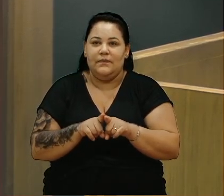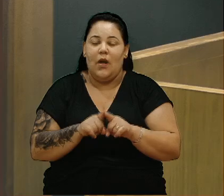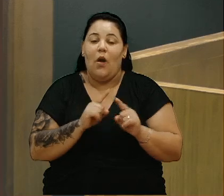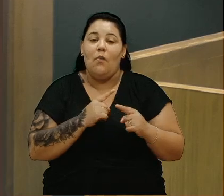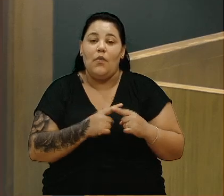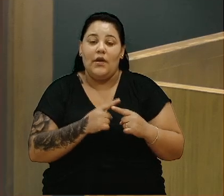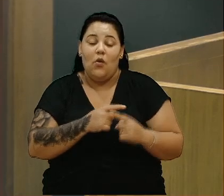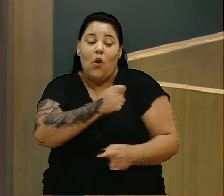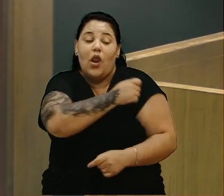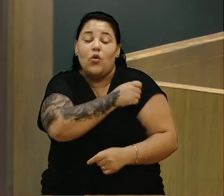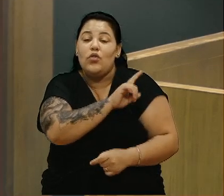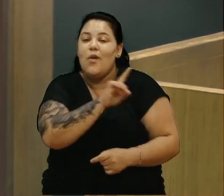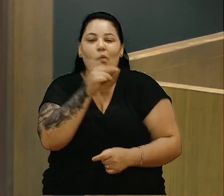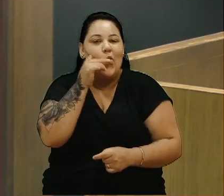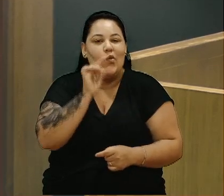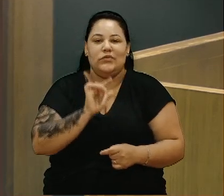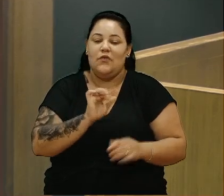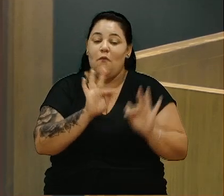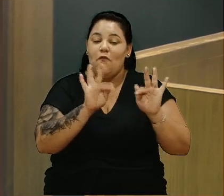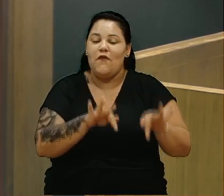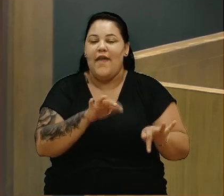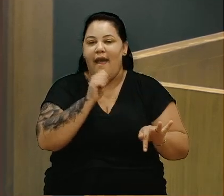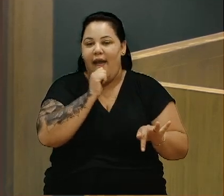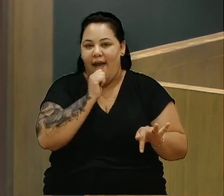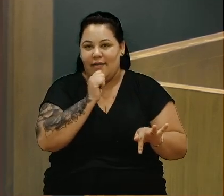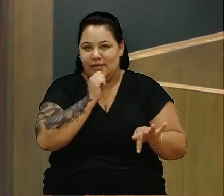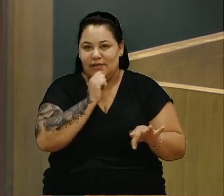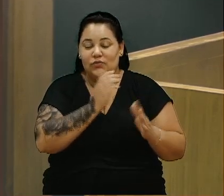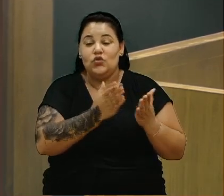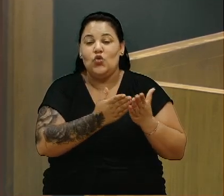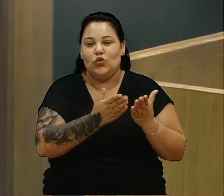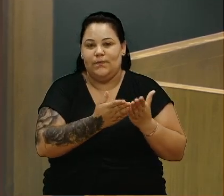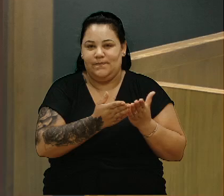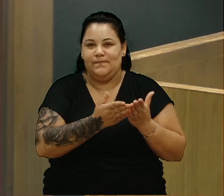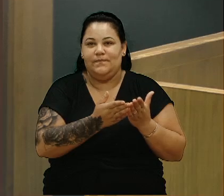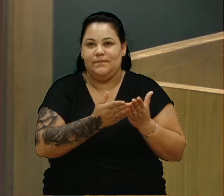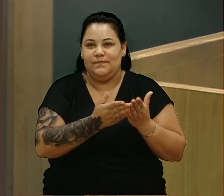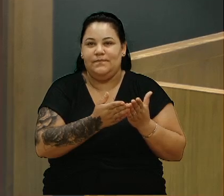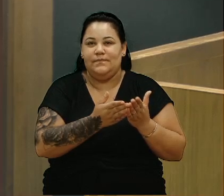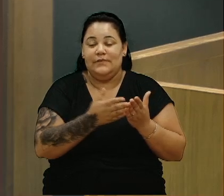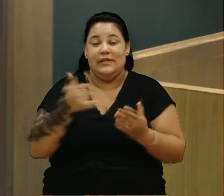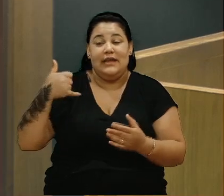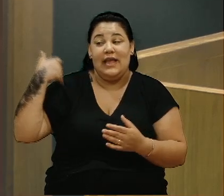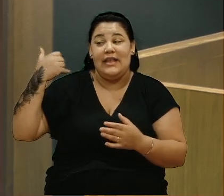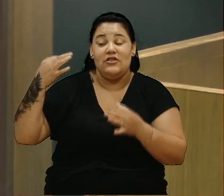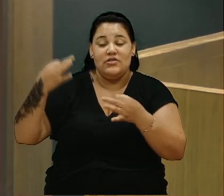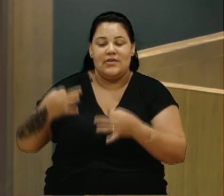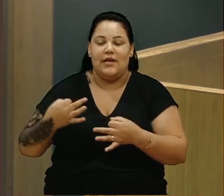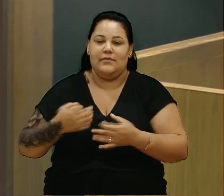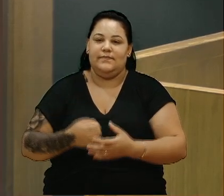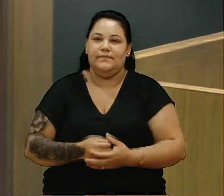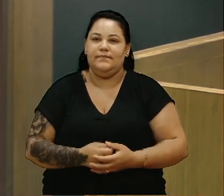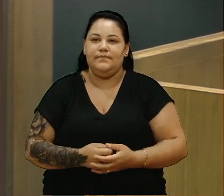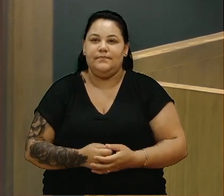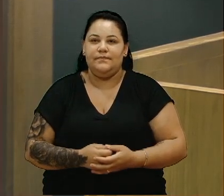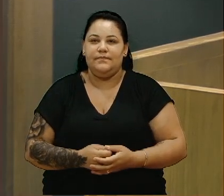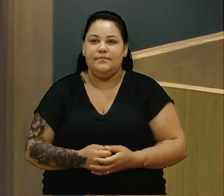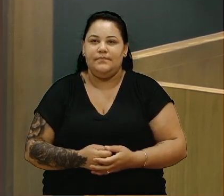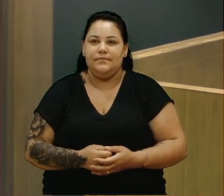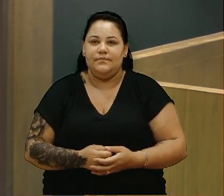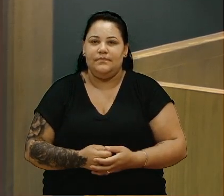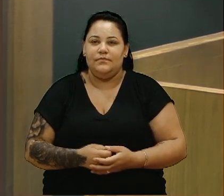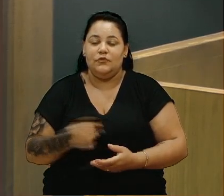que não conseguiu concluir os seus estudos na idade certa. O